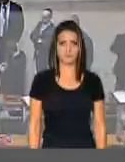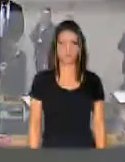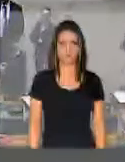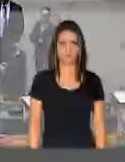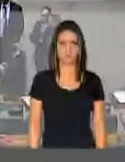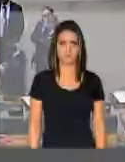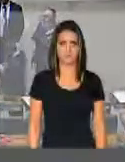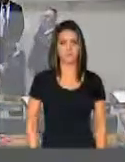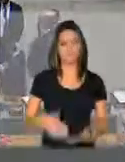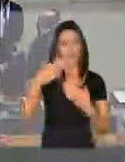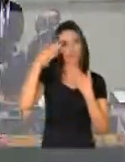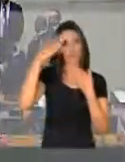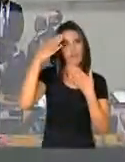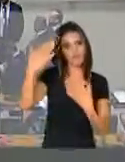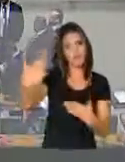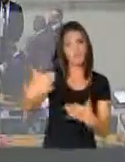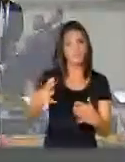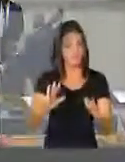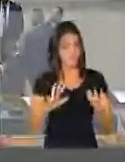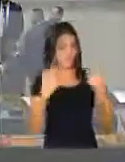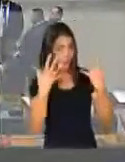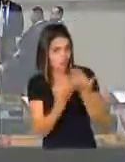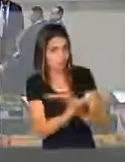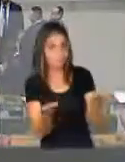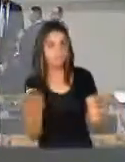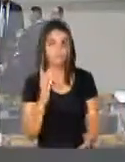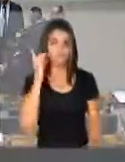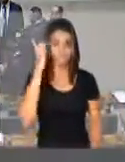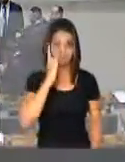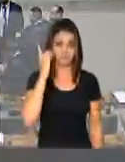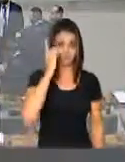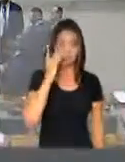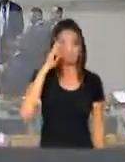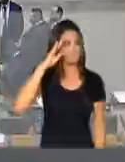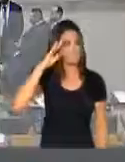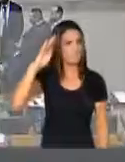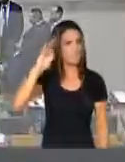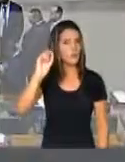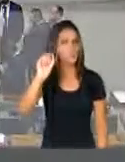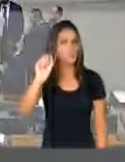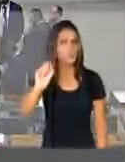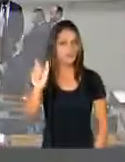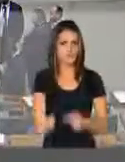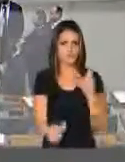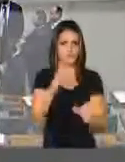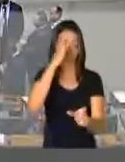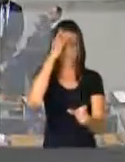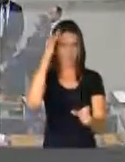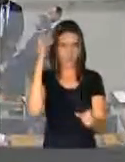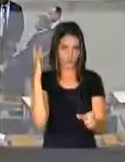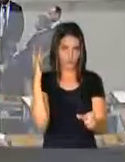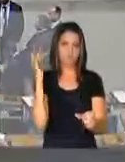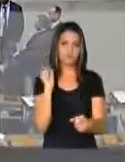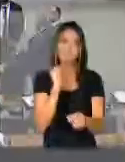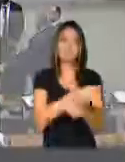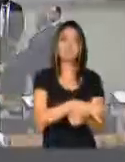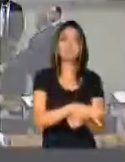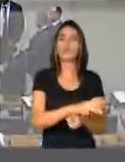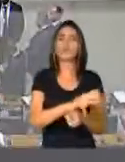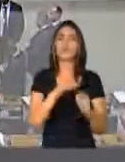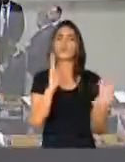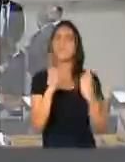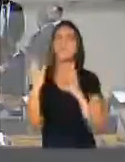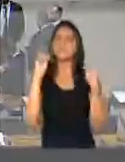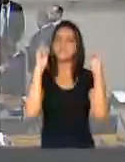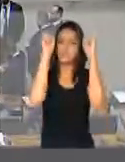Eu agradeço essa oportunidade e chamo a atenção dos colegas parlamentares, principalmente daqueles que assumiram, no momento de